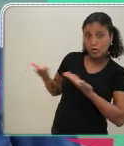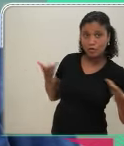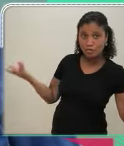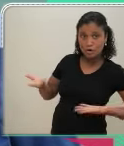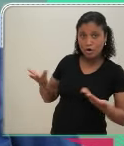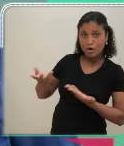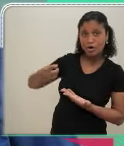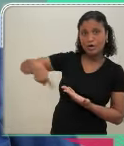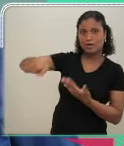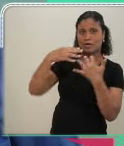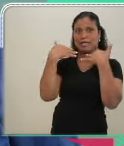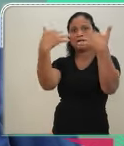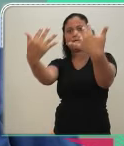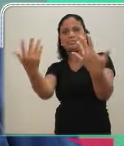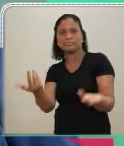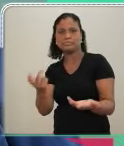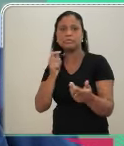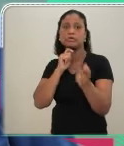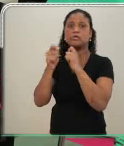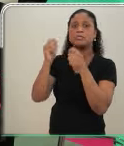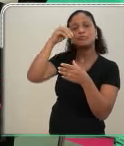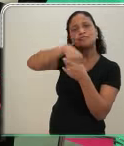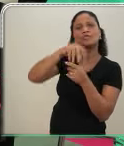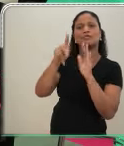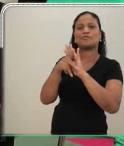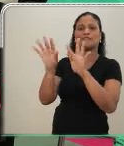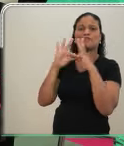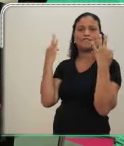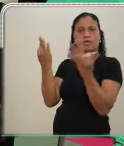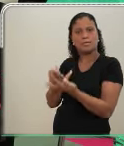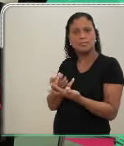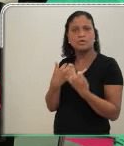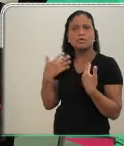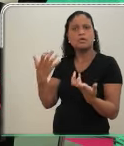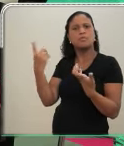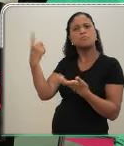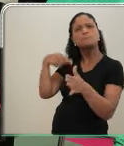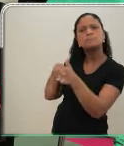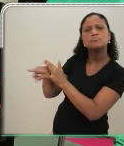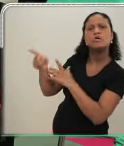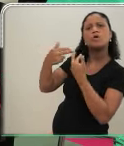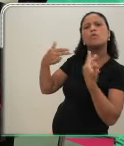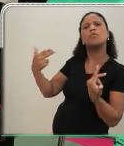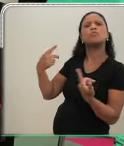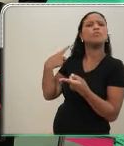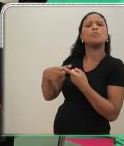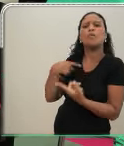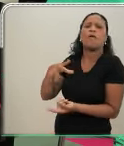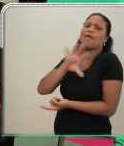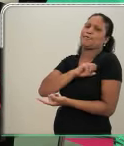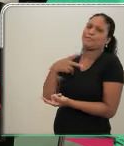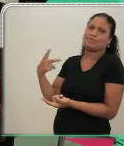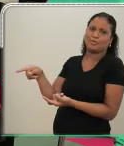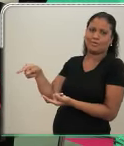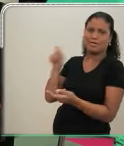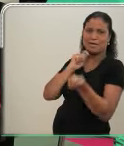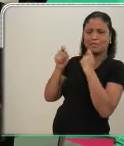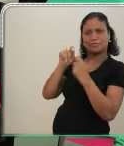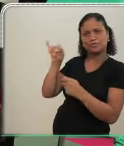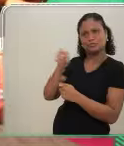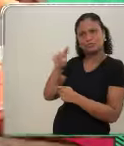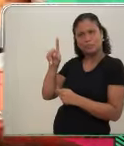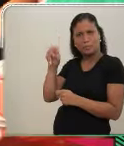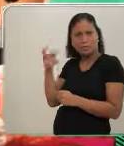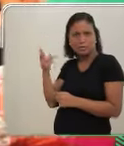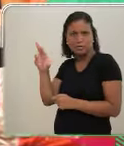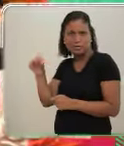para assistirem com a gente uma reportagem que foi feita com a sua família. E eu quero te perguntar algumas coisas depois, porque eu adorei essa reportagem com seu filho João Pedro, ele é um fofo. Vamos ver?